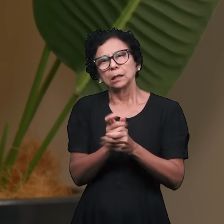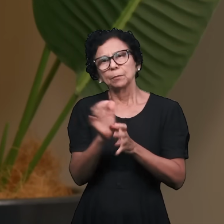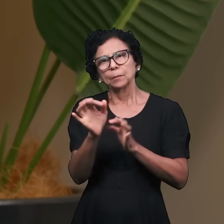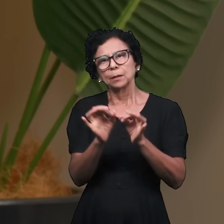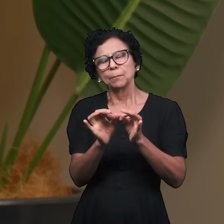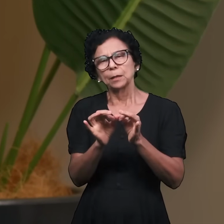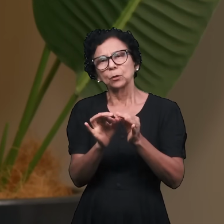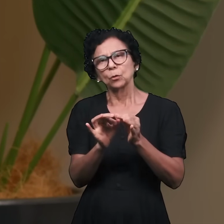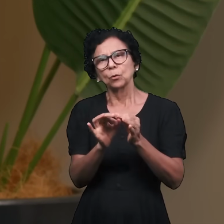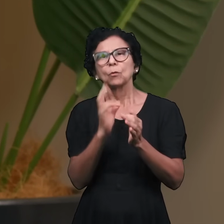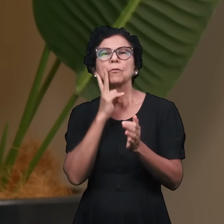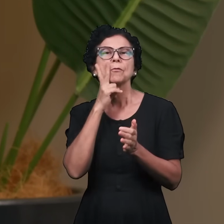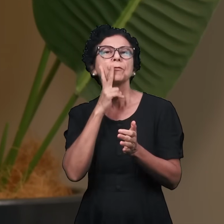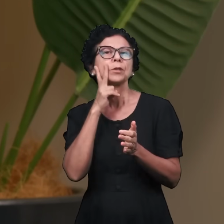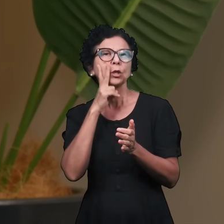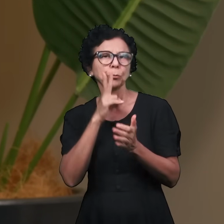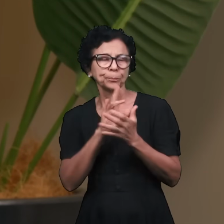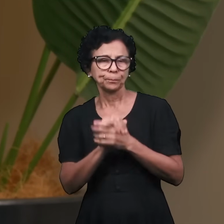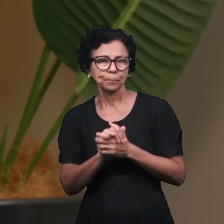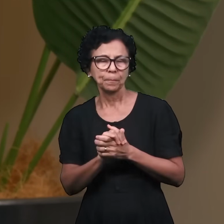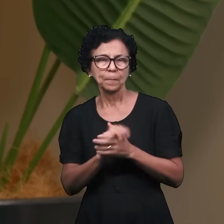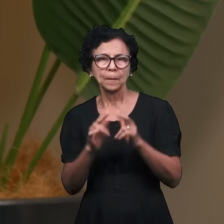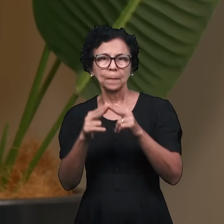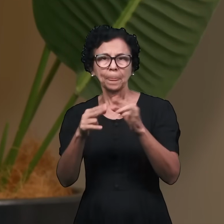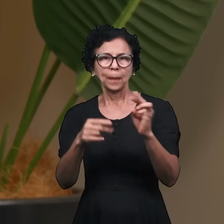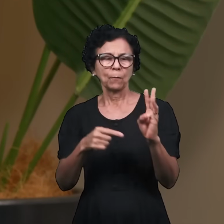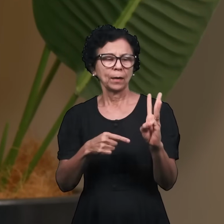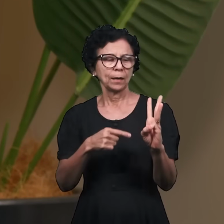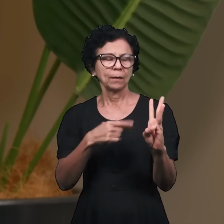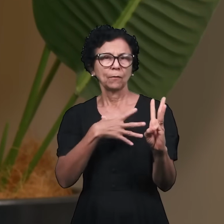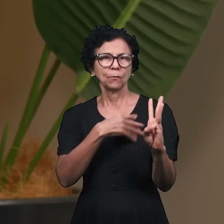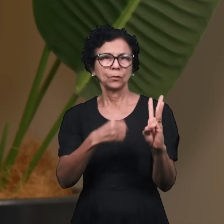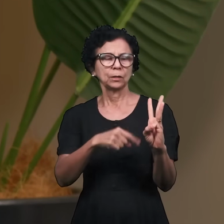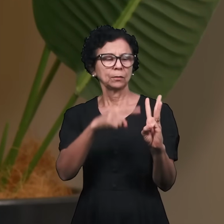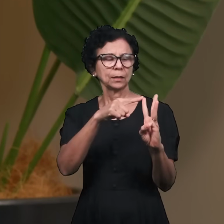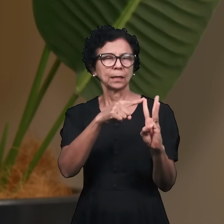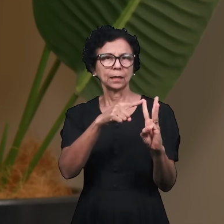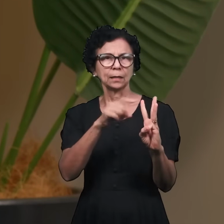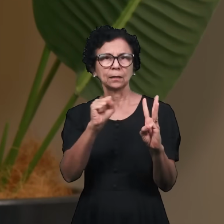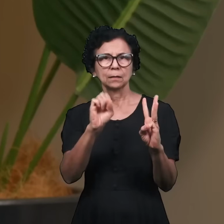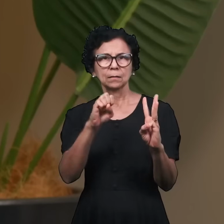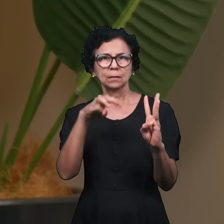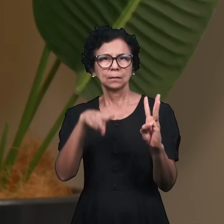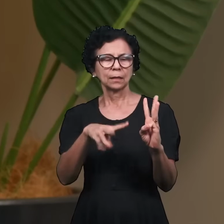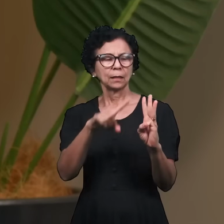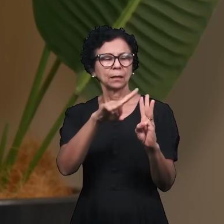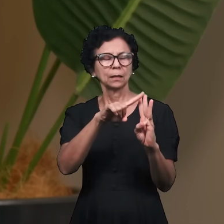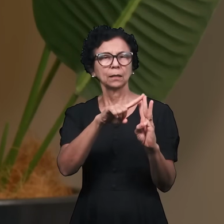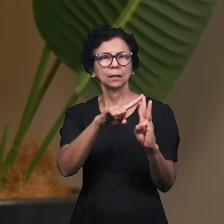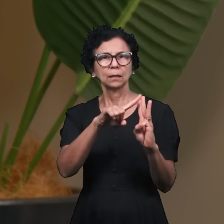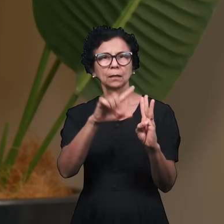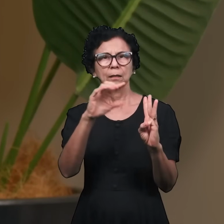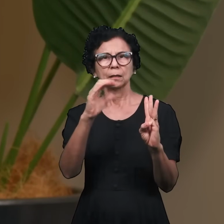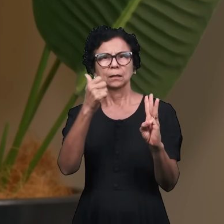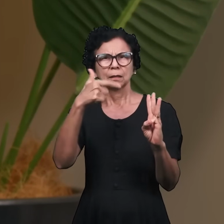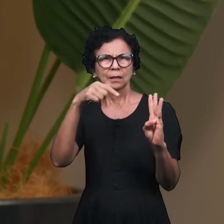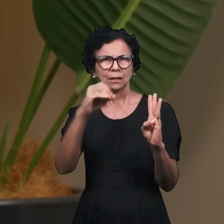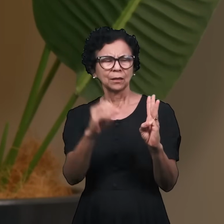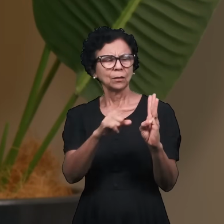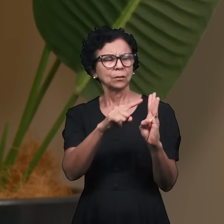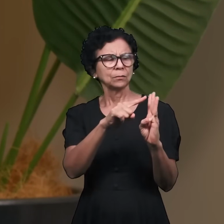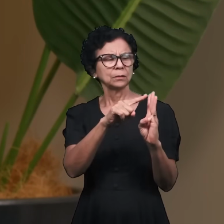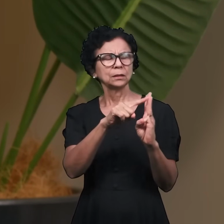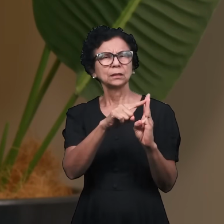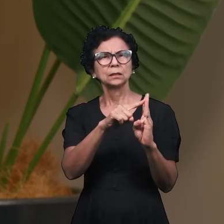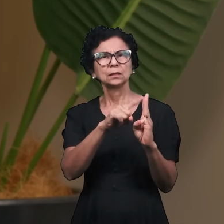e Noé possuía 3 filhos, Sem, Cão e Jafé. E Cão, quando viu aquela